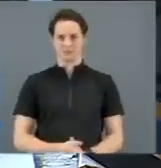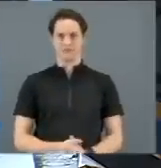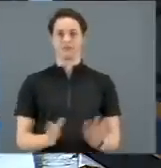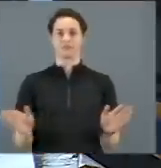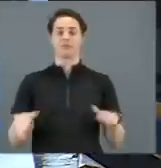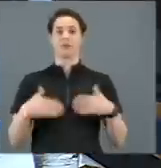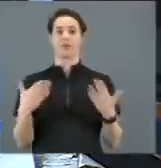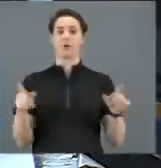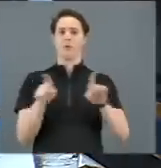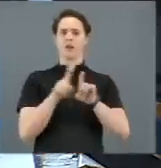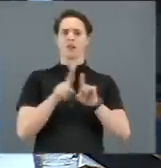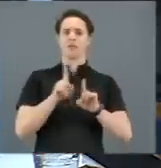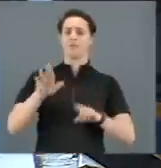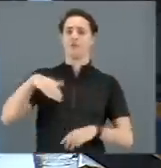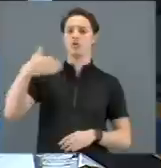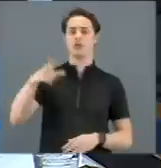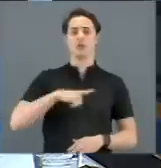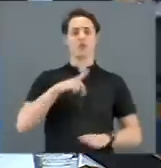uma portaria.